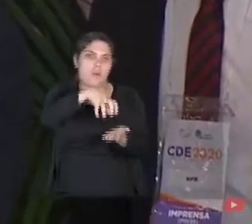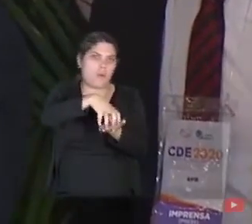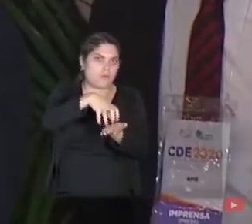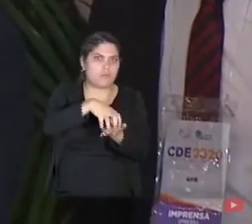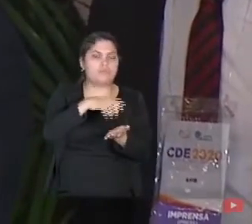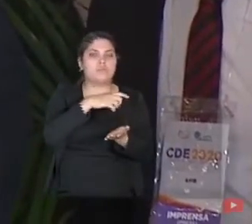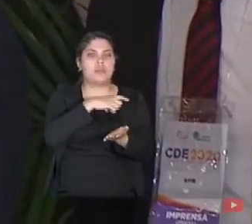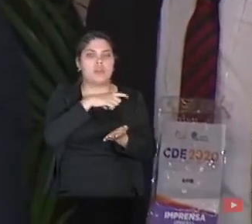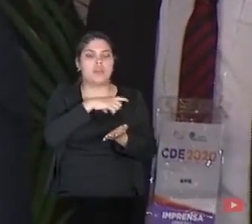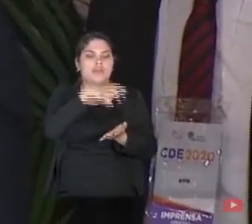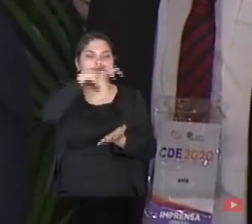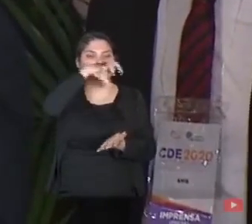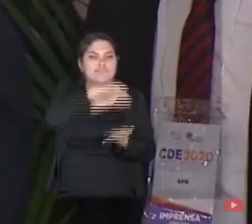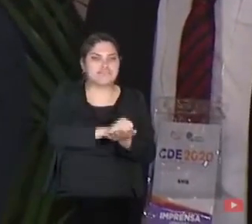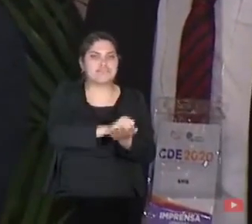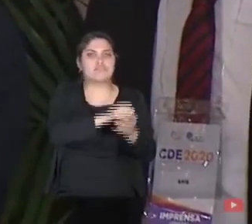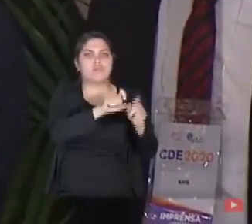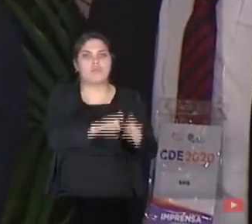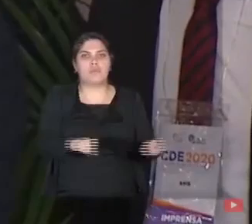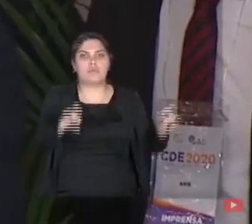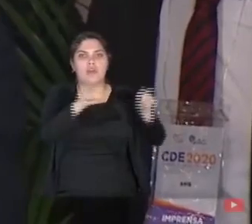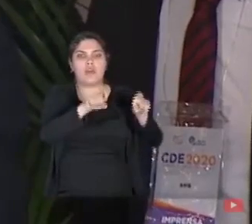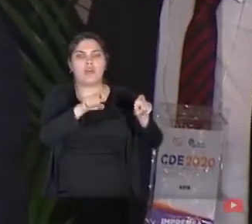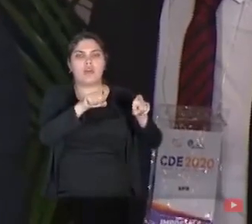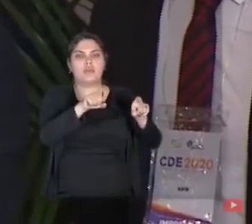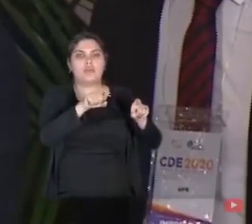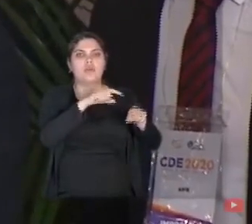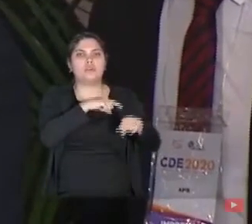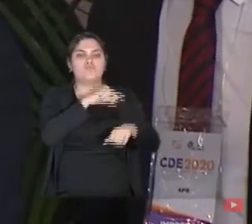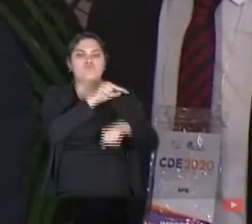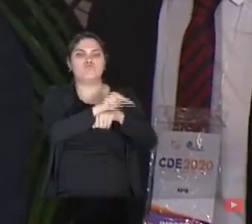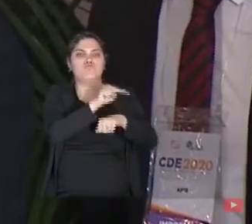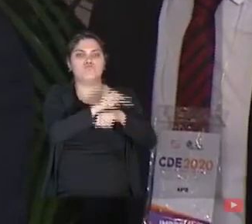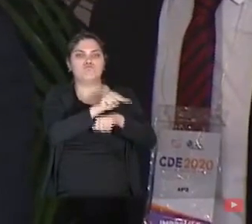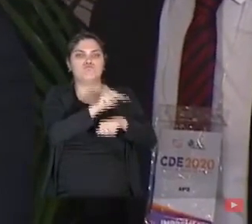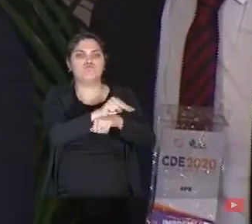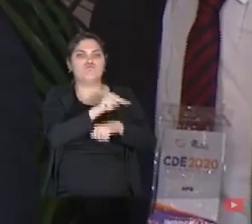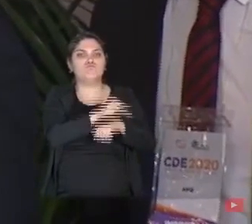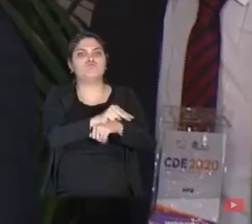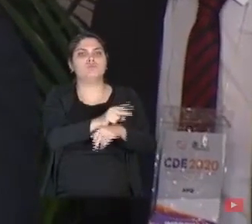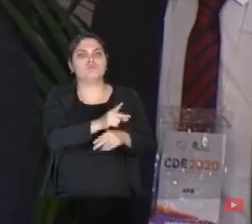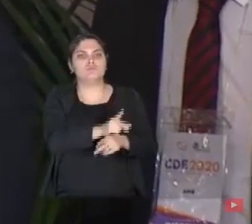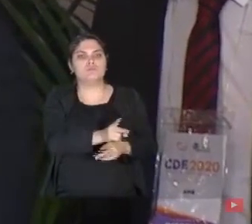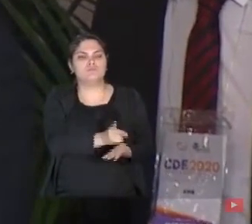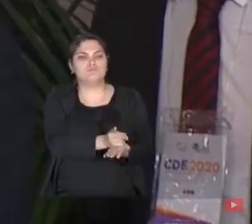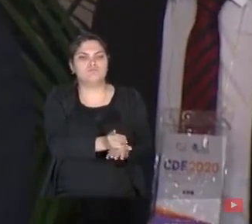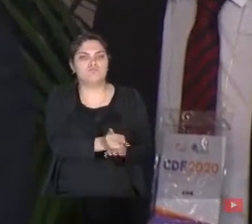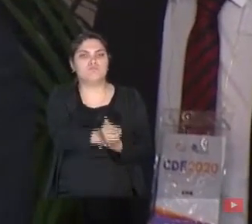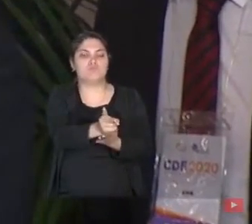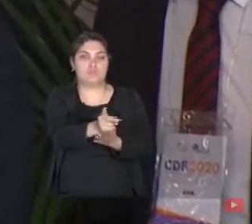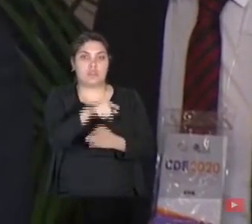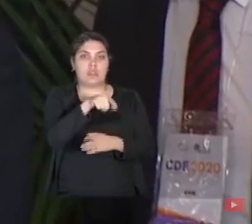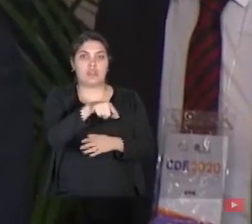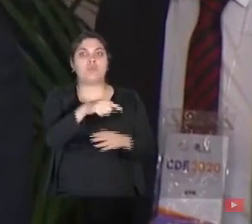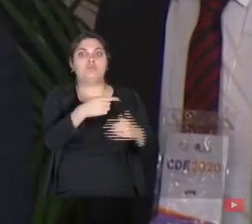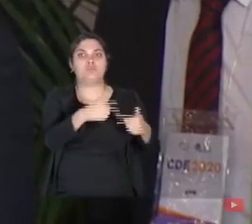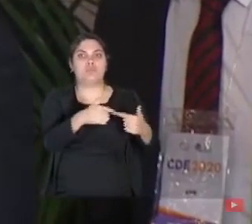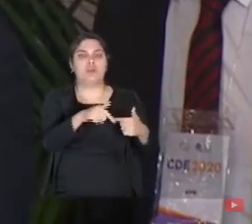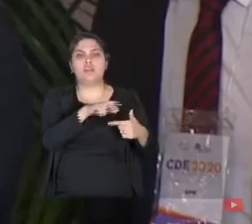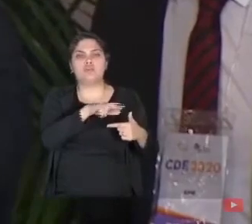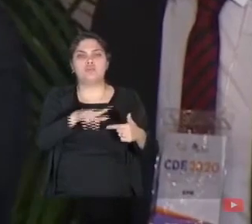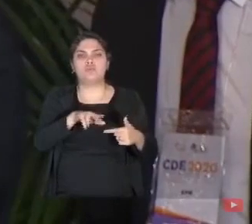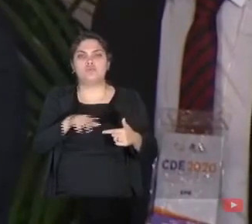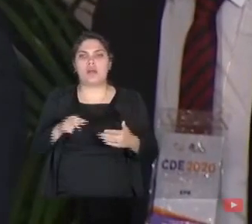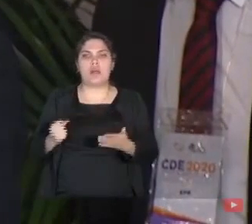ela instala esse computador e mantém ele em funcionamento. É um serviço justamente e não é